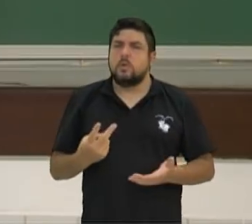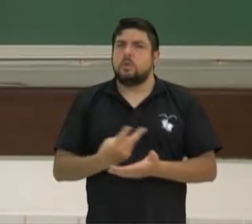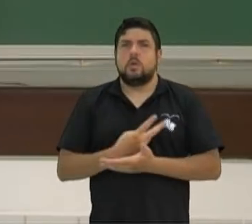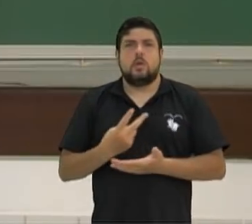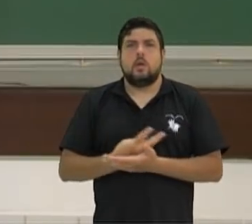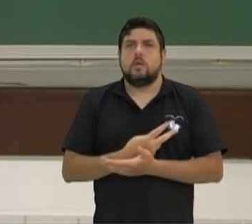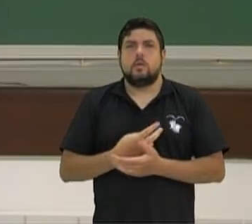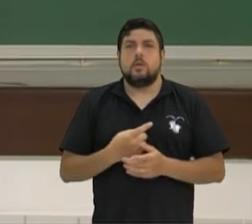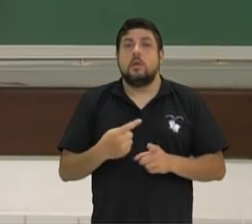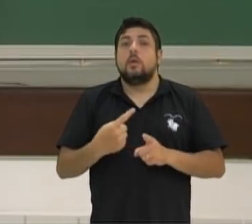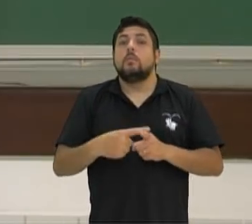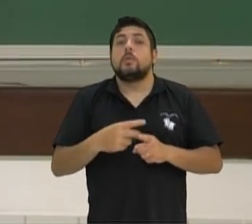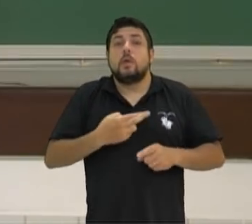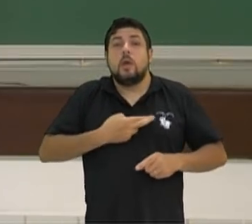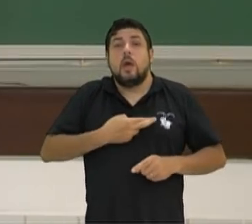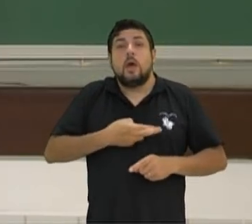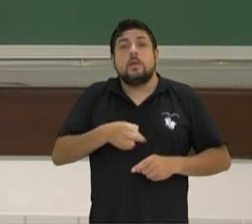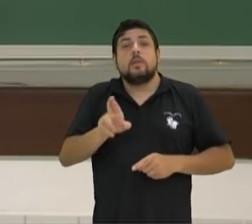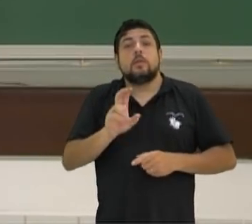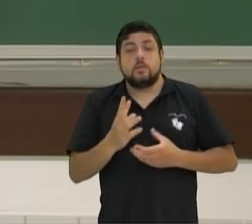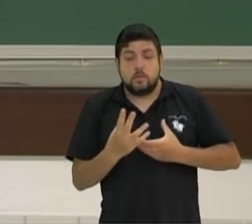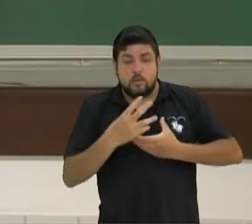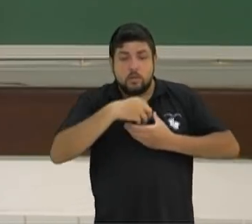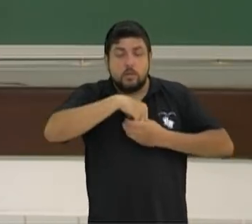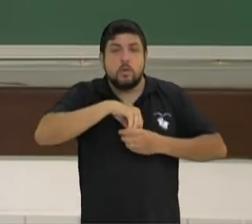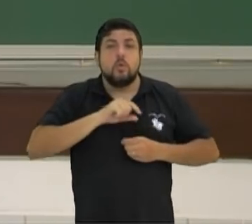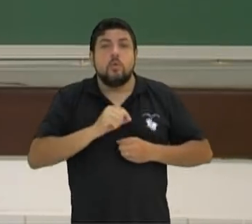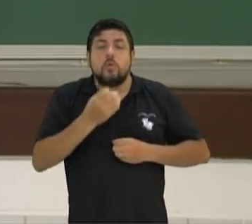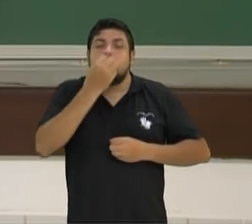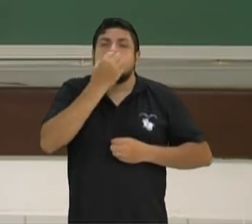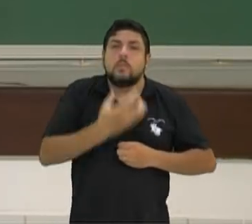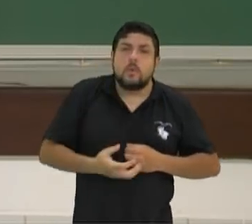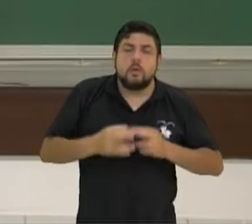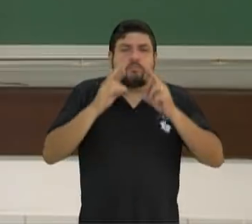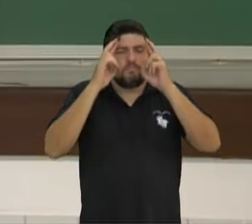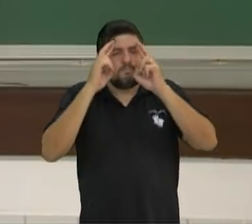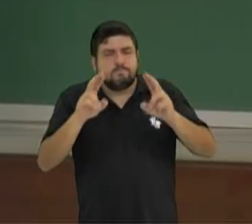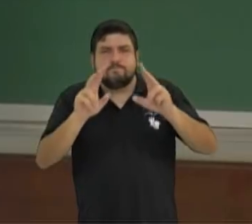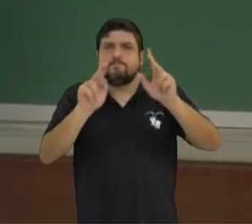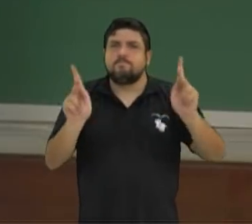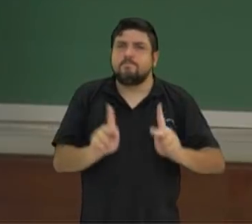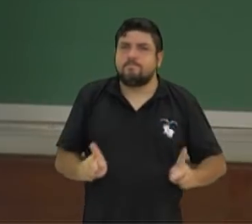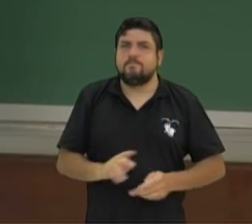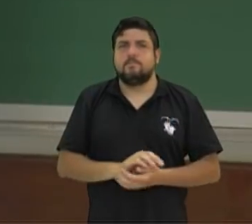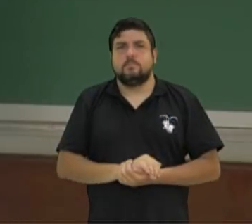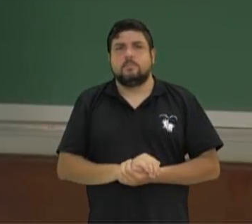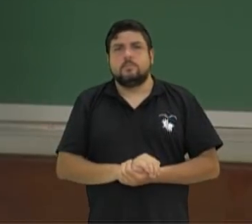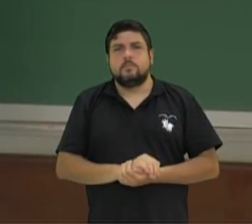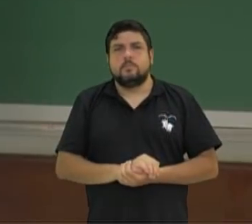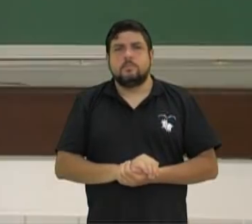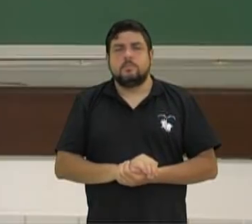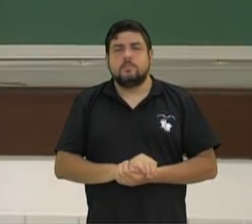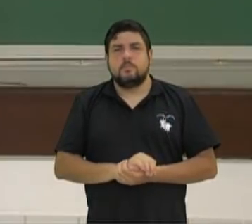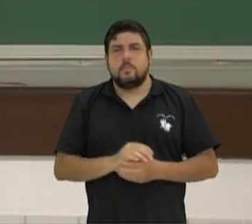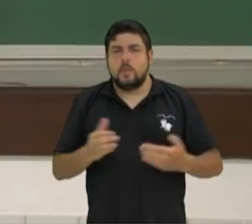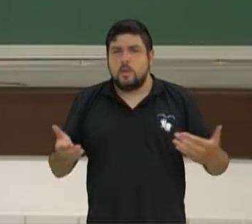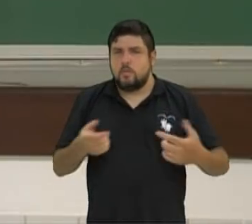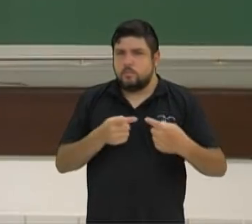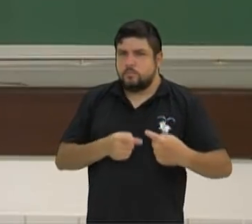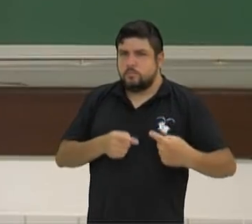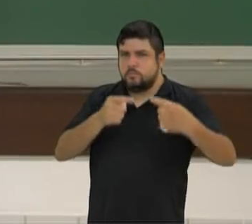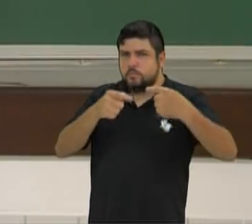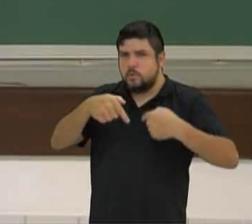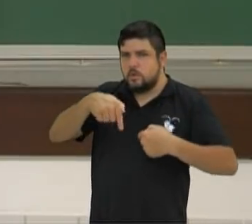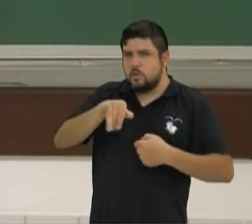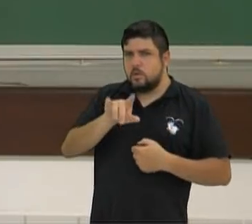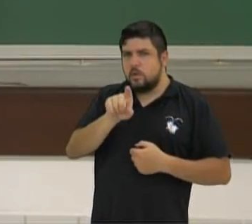religiões, na essência, pregam o bem, o respeito e a paz. E agora, vamos fazer aquele quiz, para